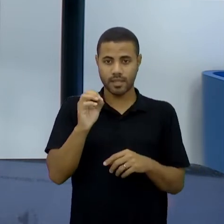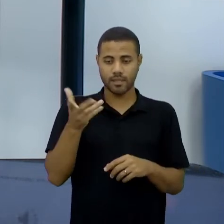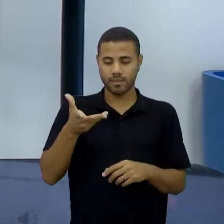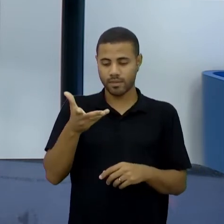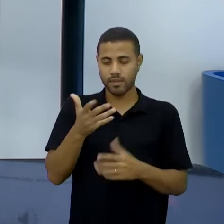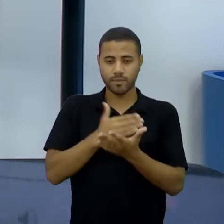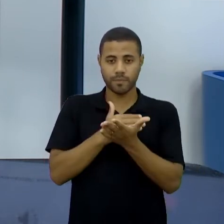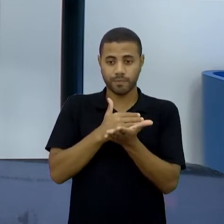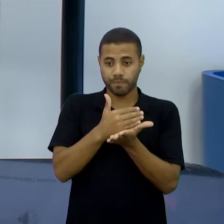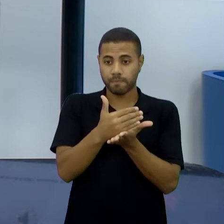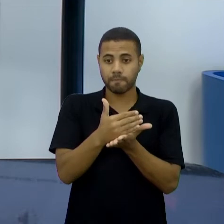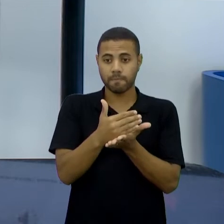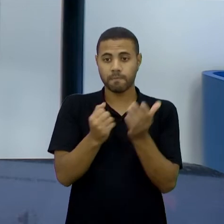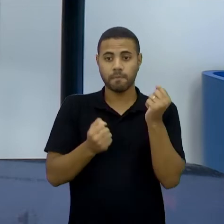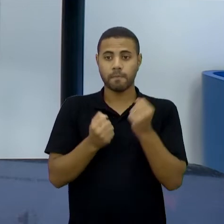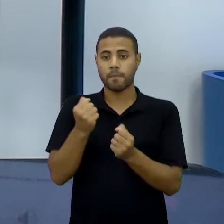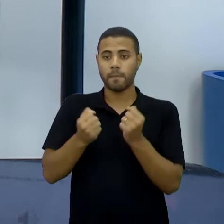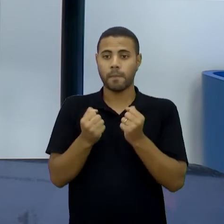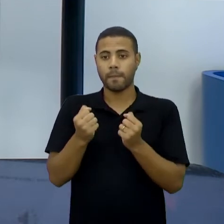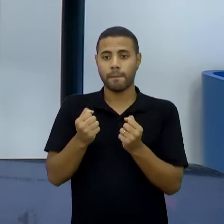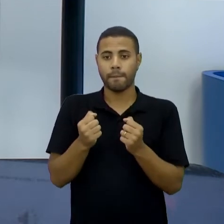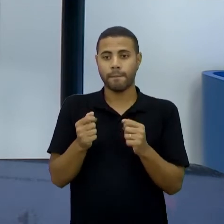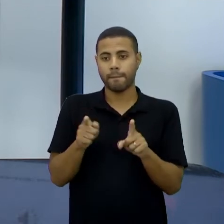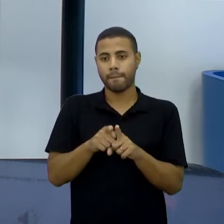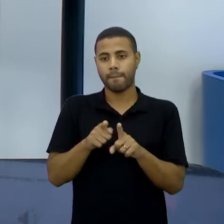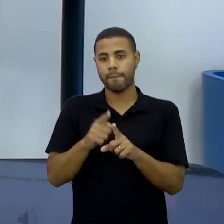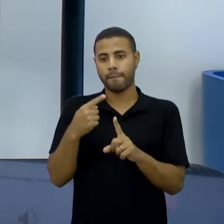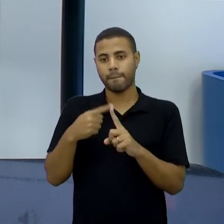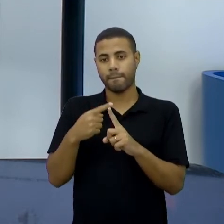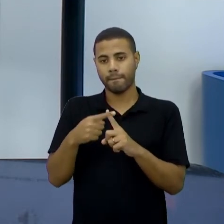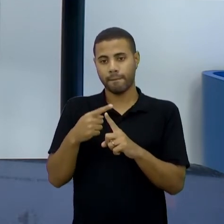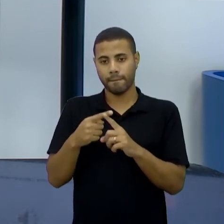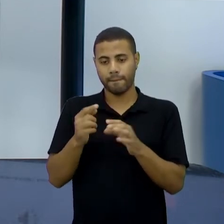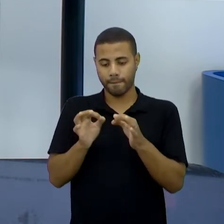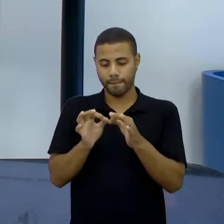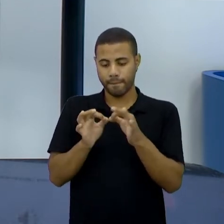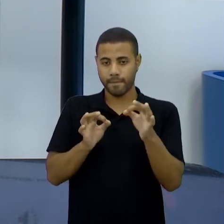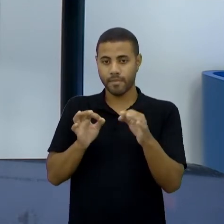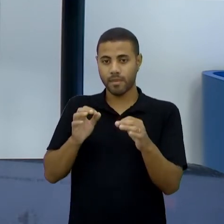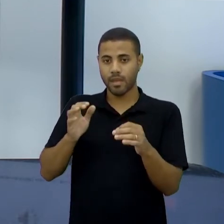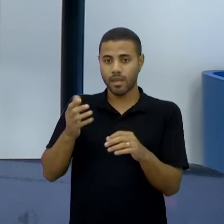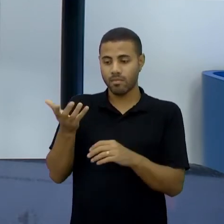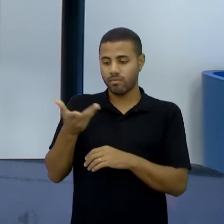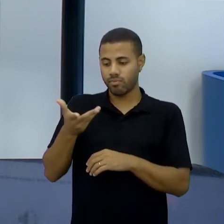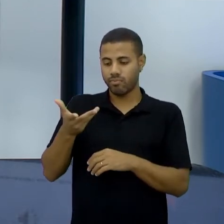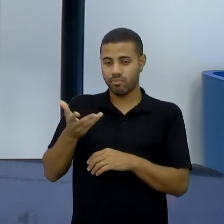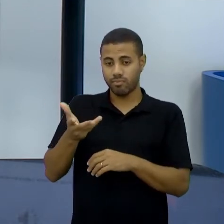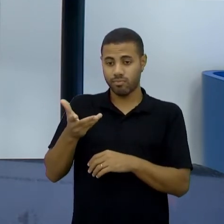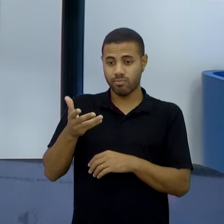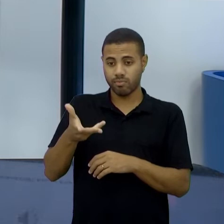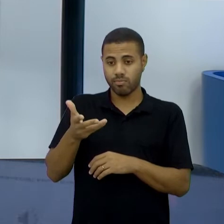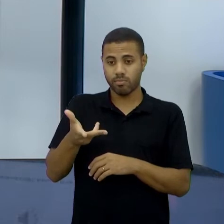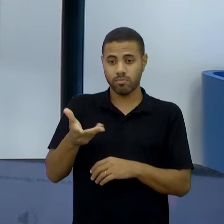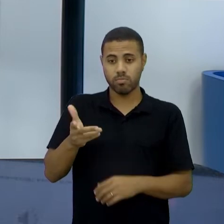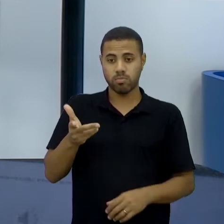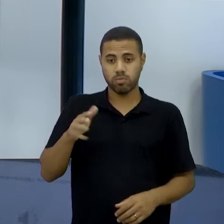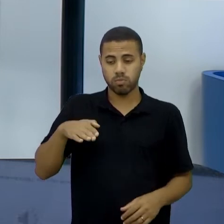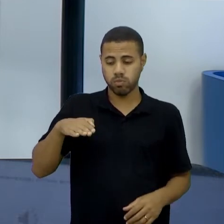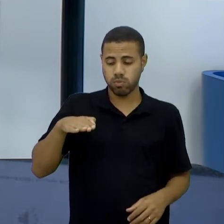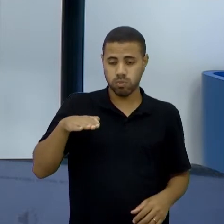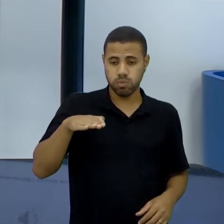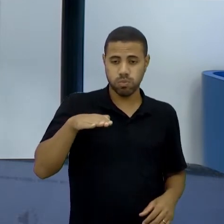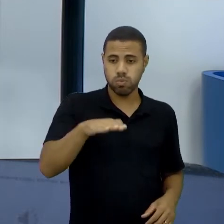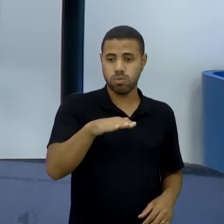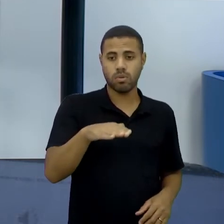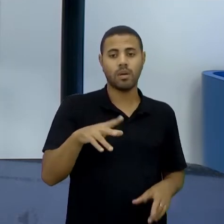velocidade inicial deste móvel. Por quê? Porque ao longo do tempo ela vai sofrendo mutações, né? Este movimento diz isso,